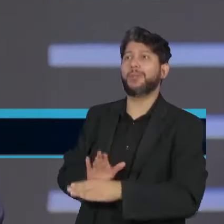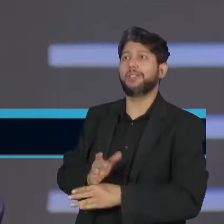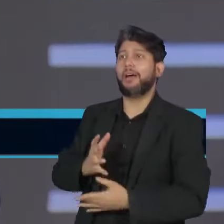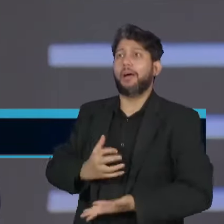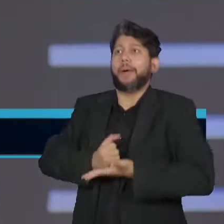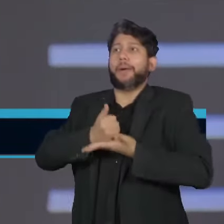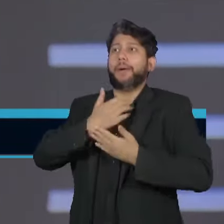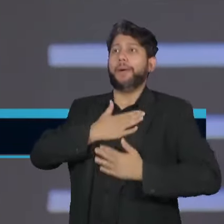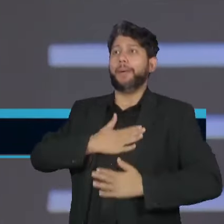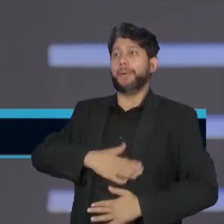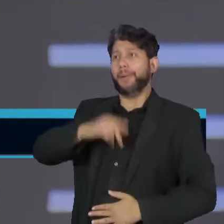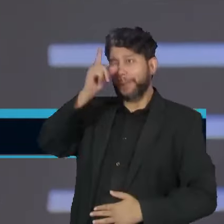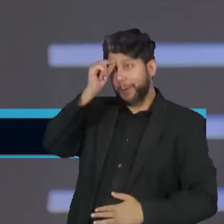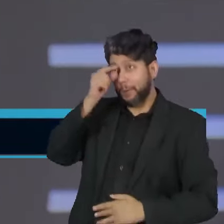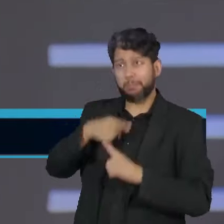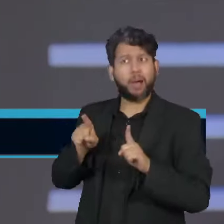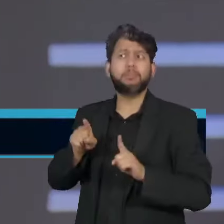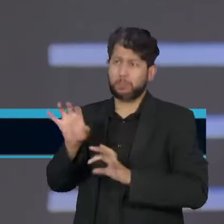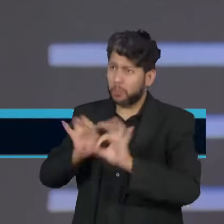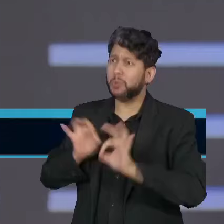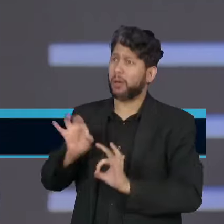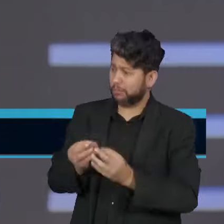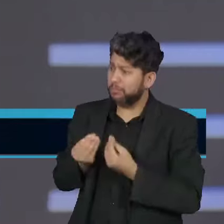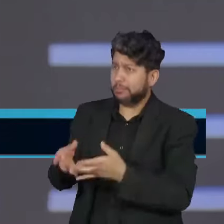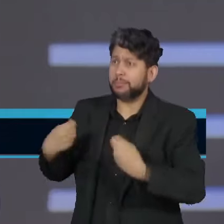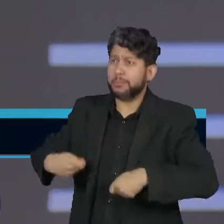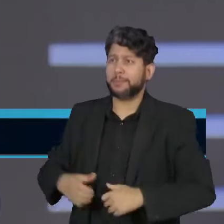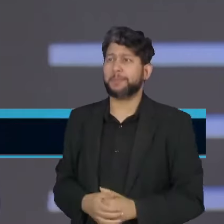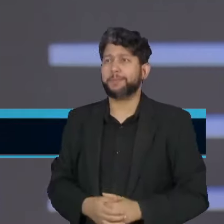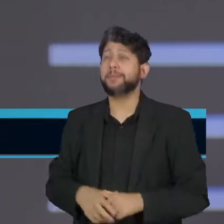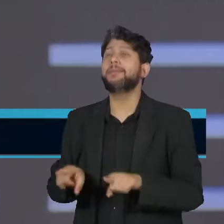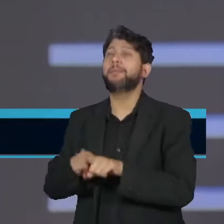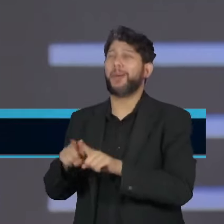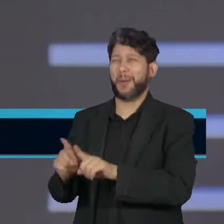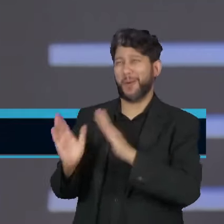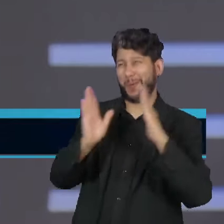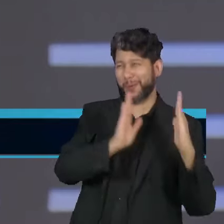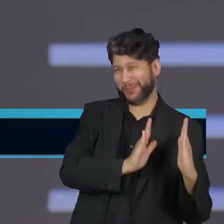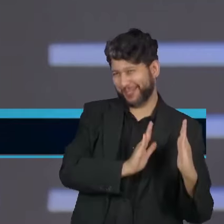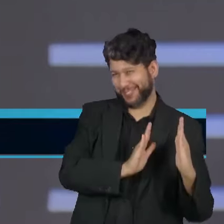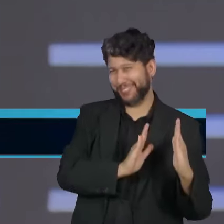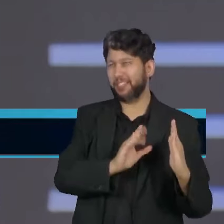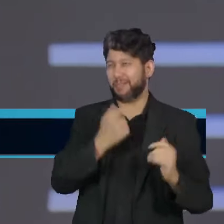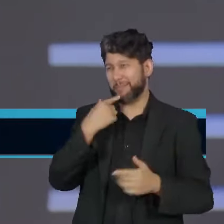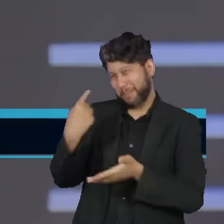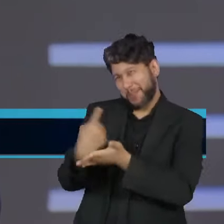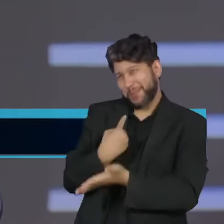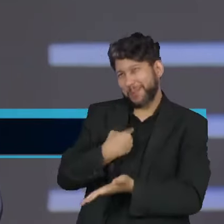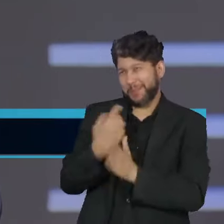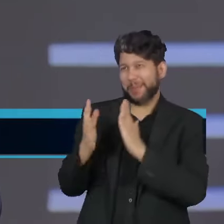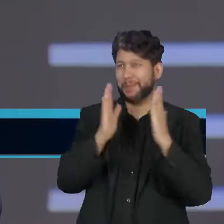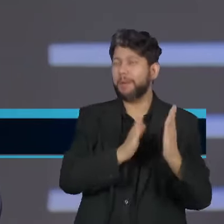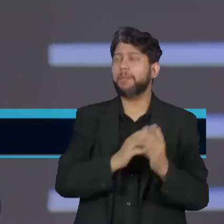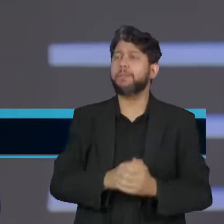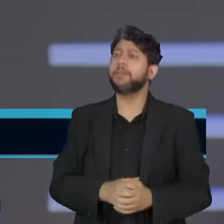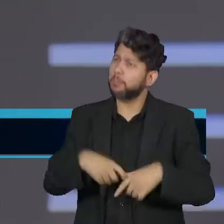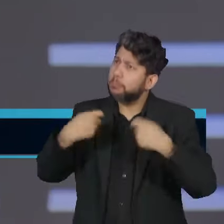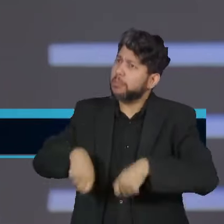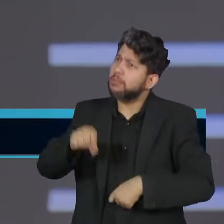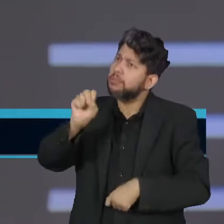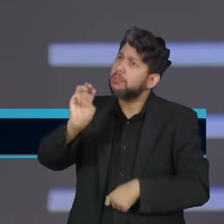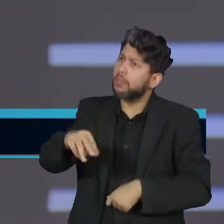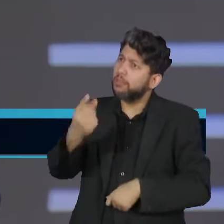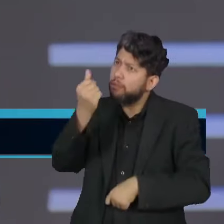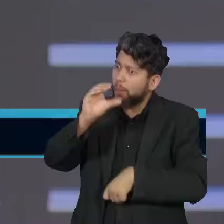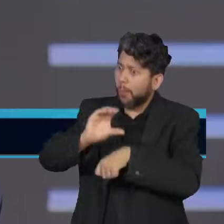pedagógico. Essa é uma questão. Em relação à outra parte, à outra questão que você fez, é necessário um investimento